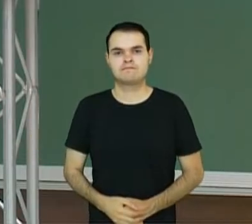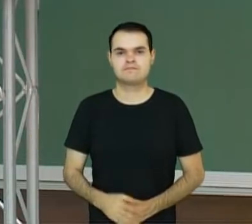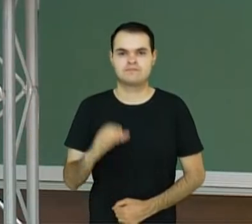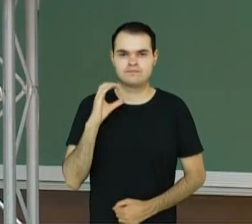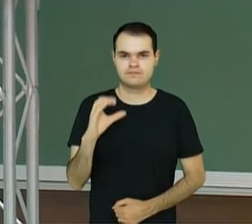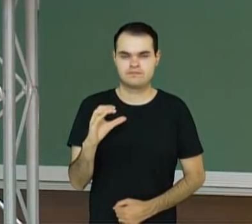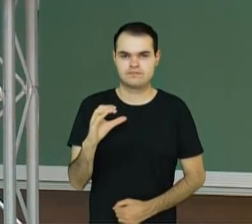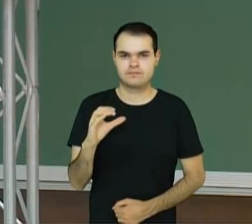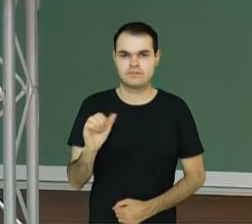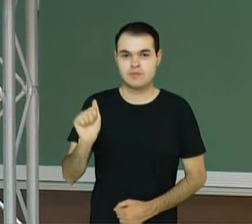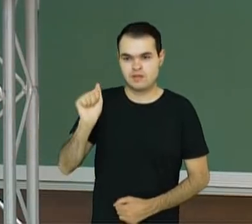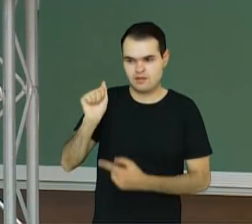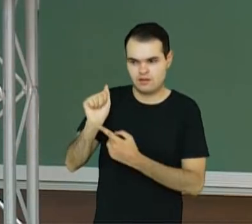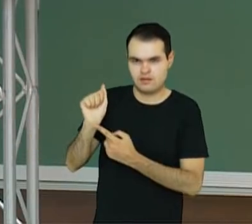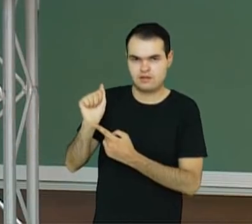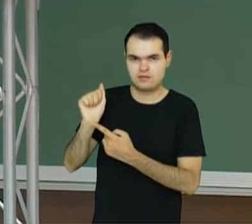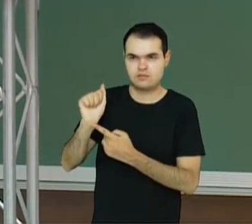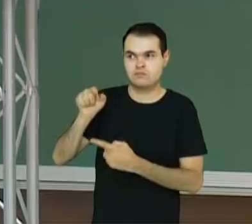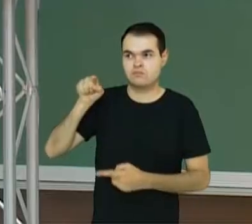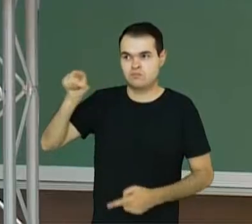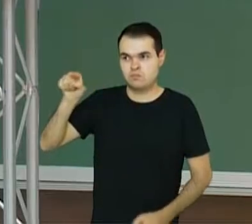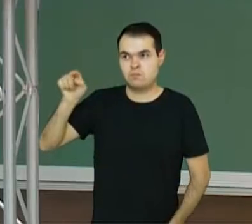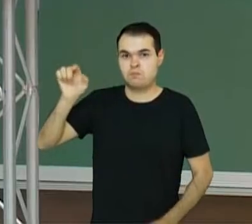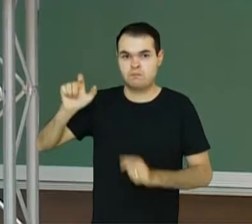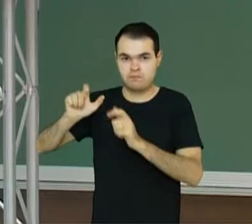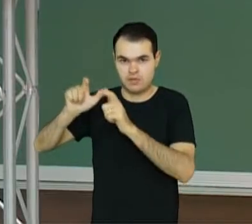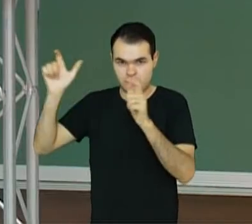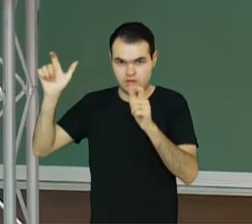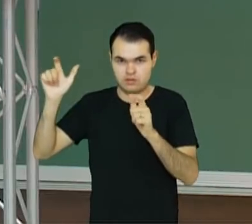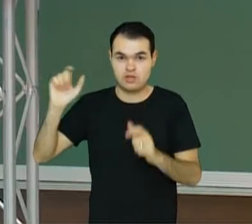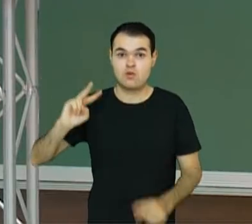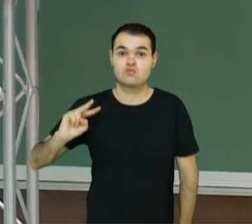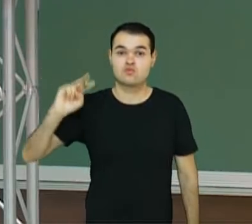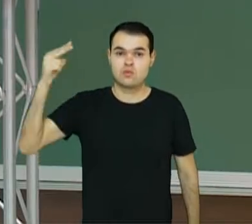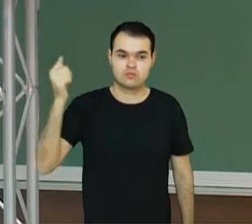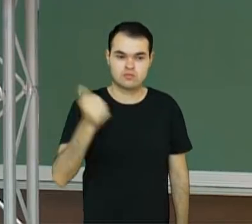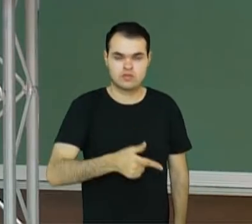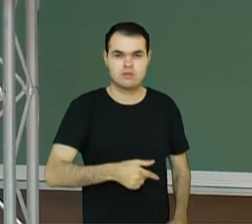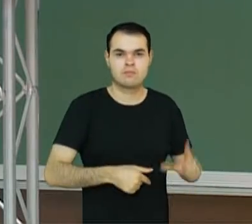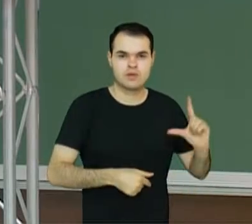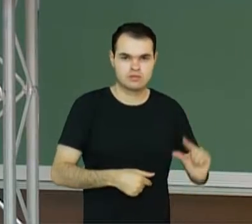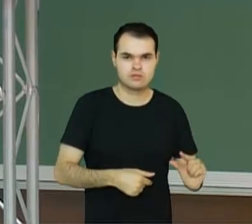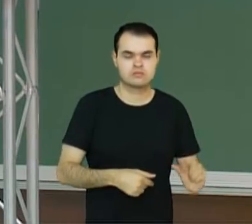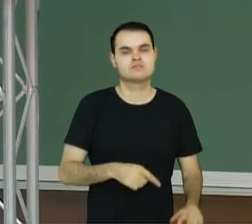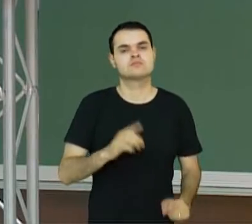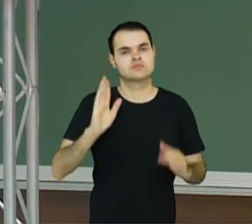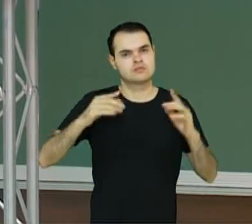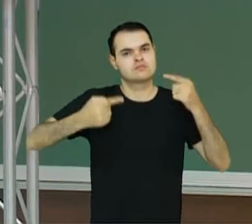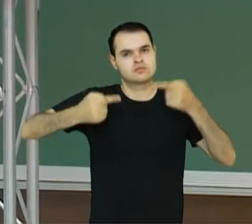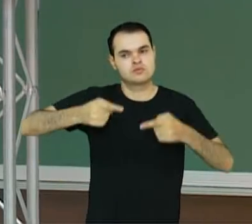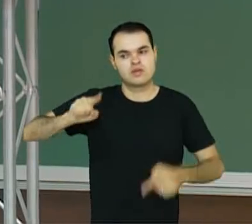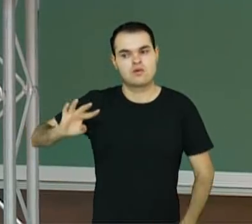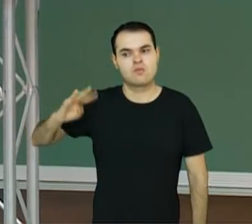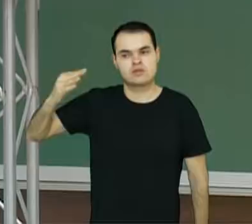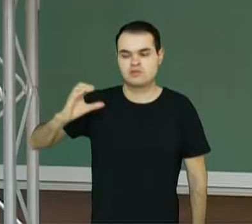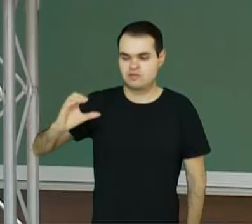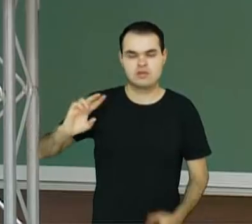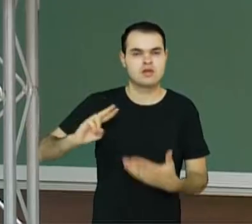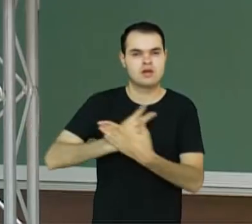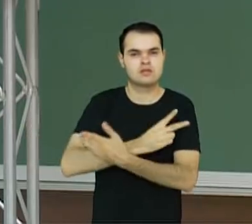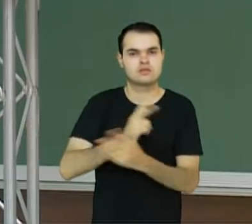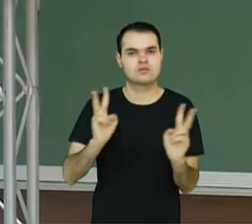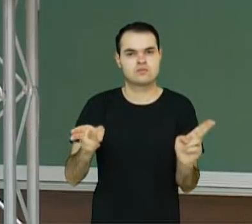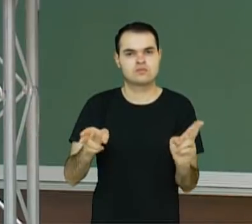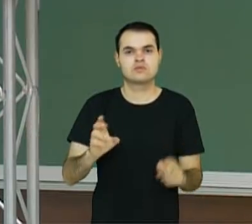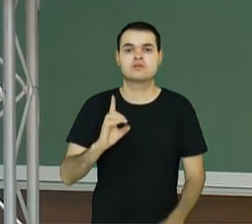Letra C, a área do ladrilho maior é o dobro da área do ladrilho menor. A gente já discutiu que é o quádruplo, então a letra C está errada também. E a